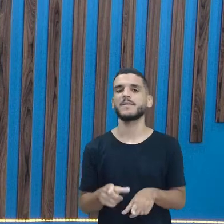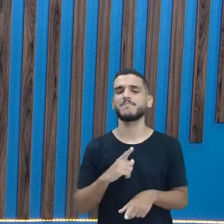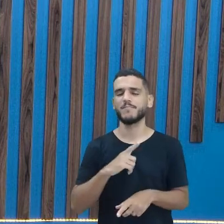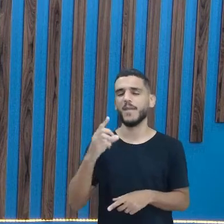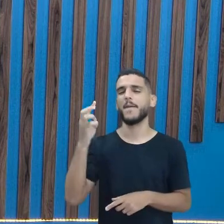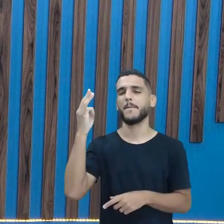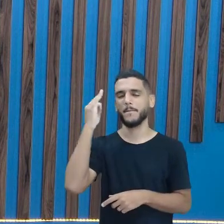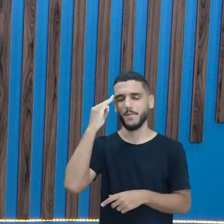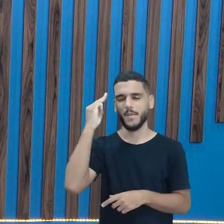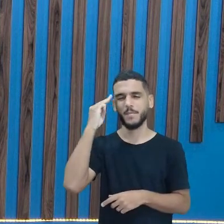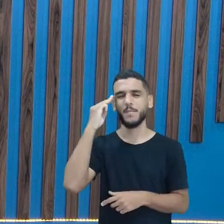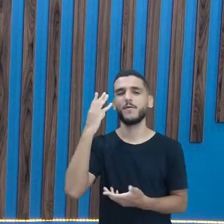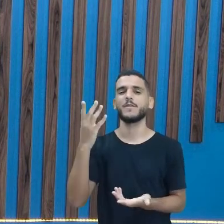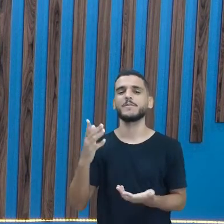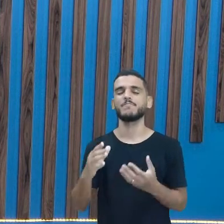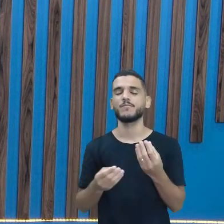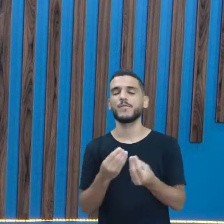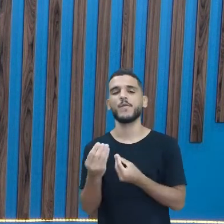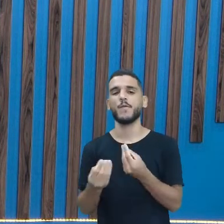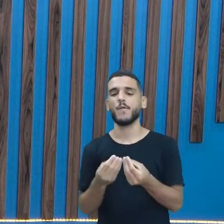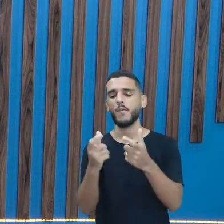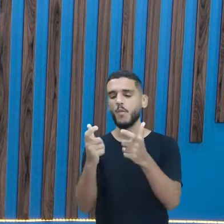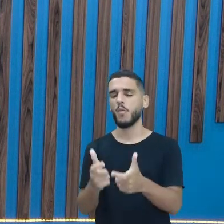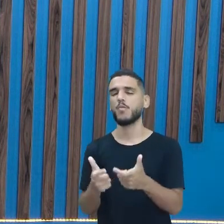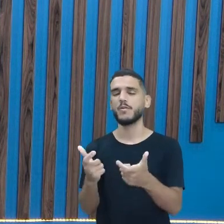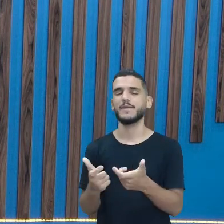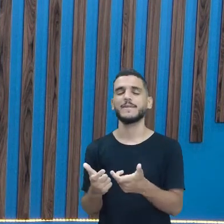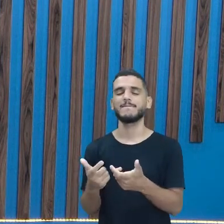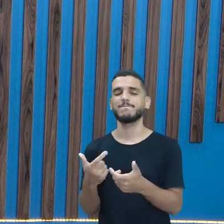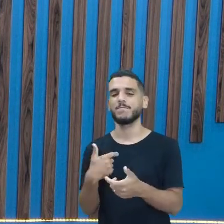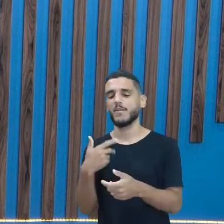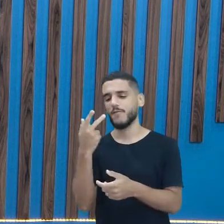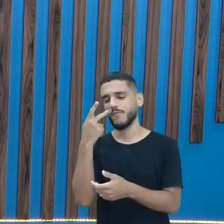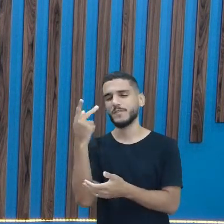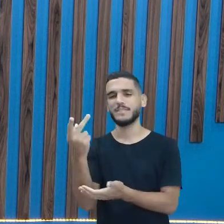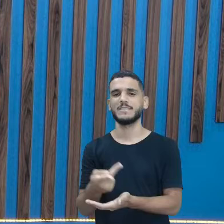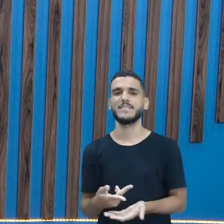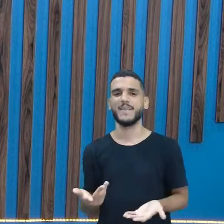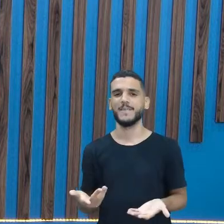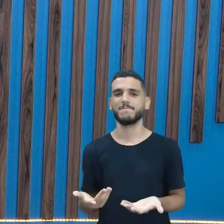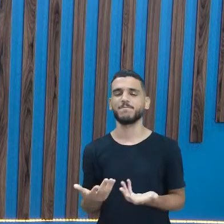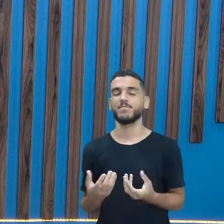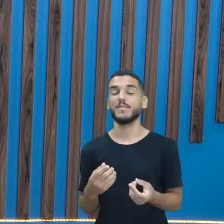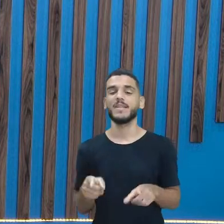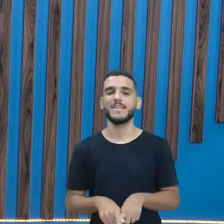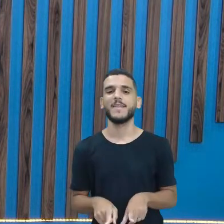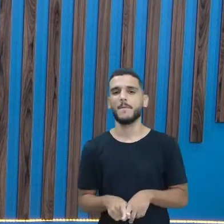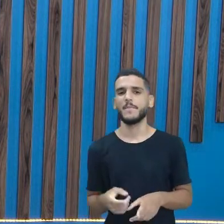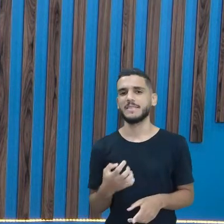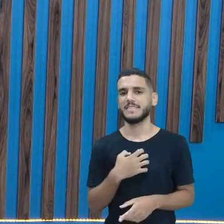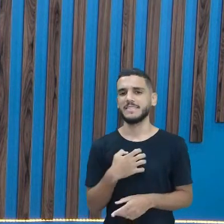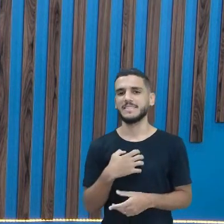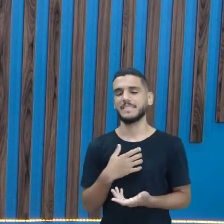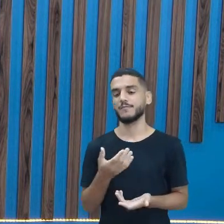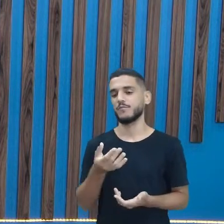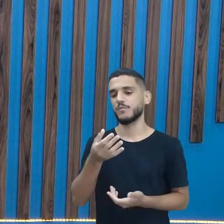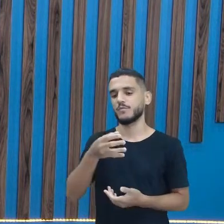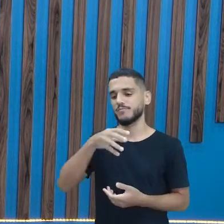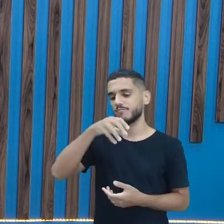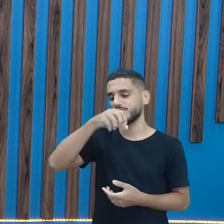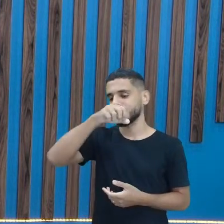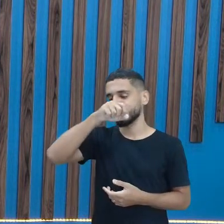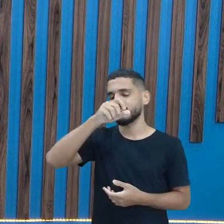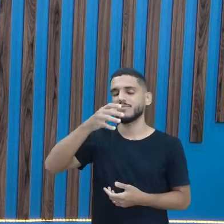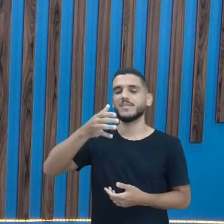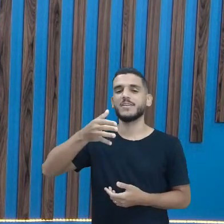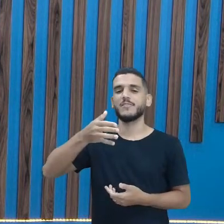é? De paisagens que eu passei. Um cheirinho, às vezes eu sinto alguns cheiros, determinados tipos de café. Sim. Não é